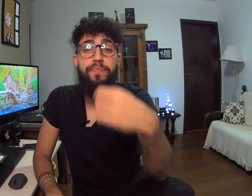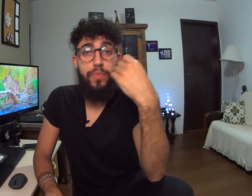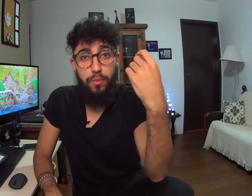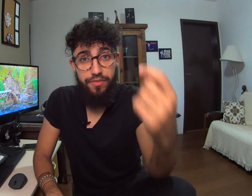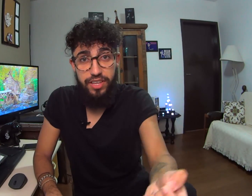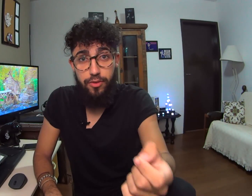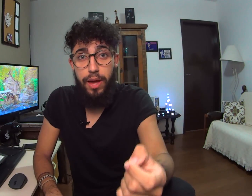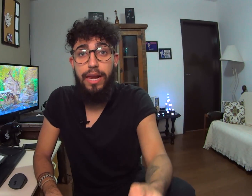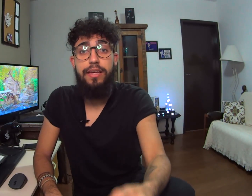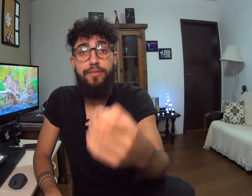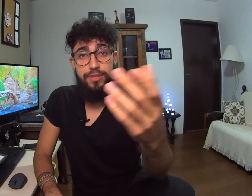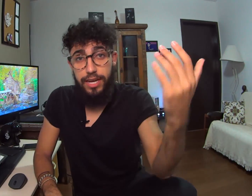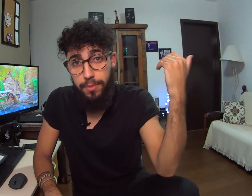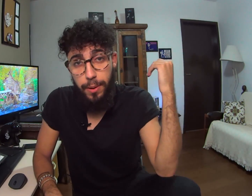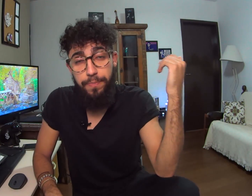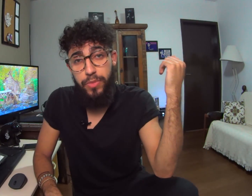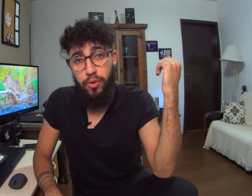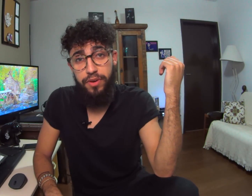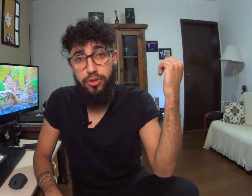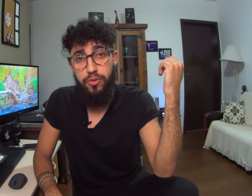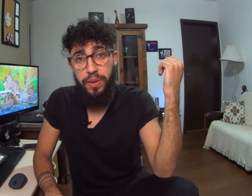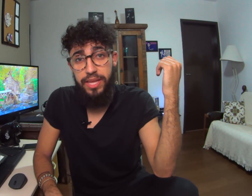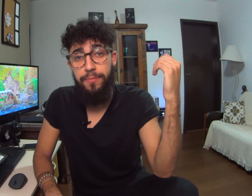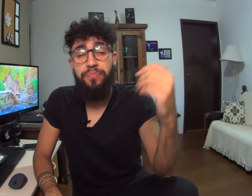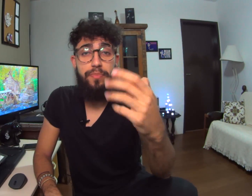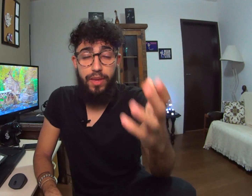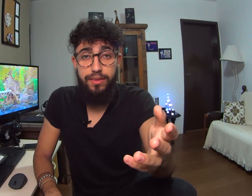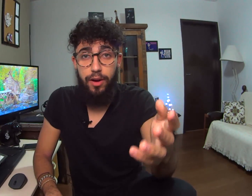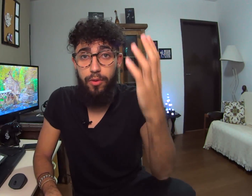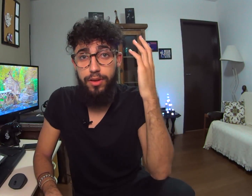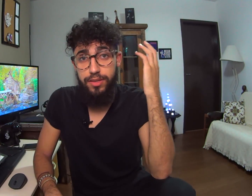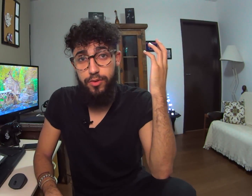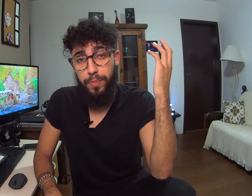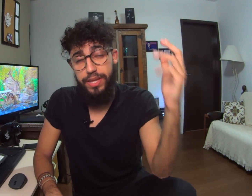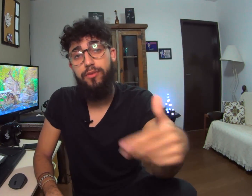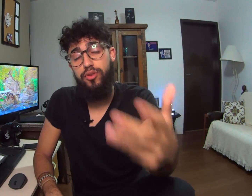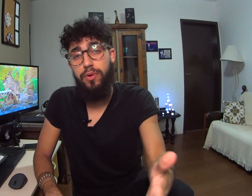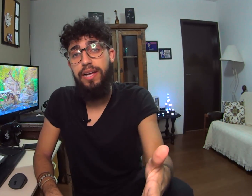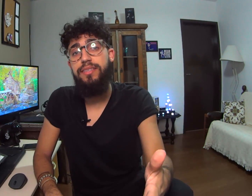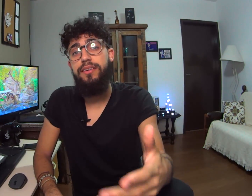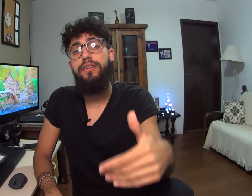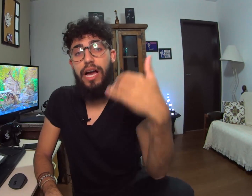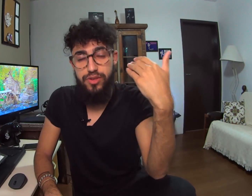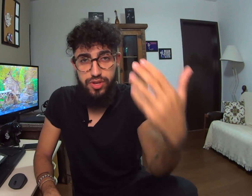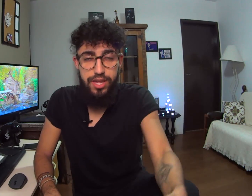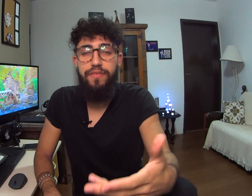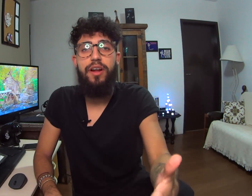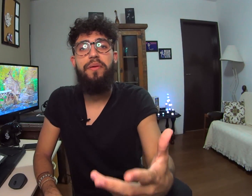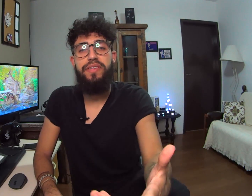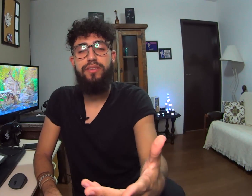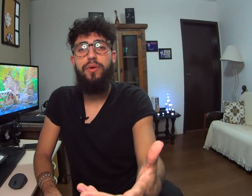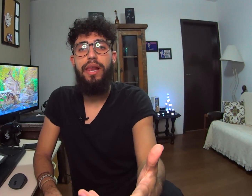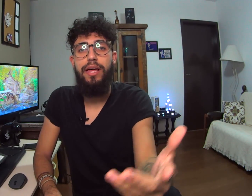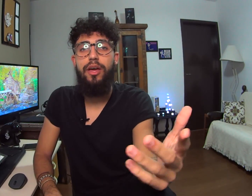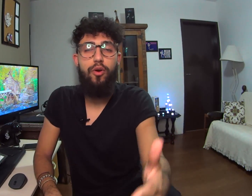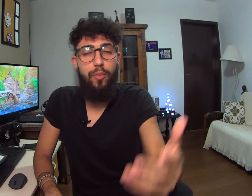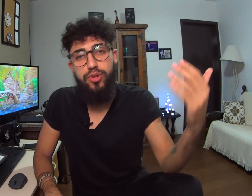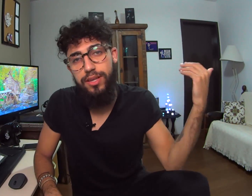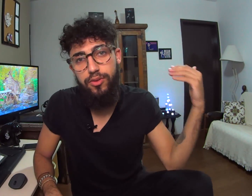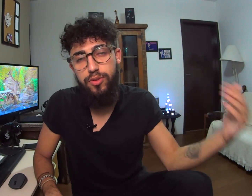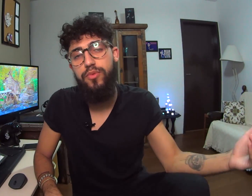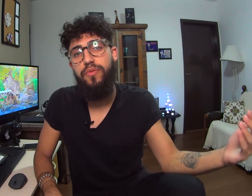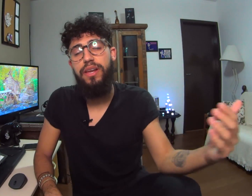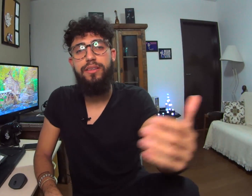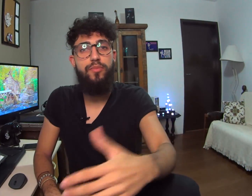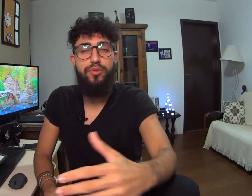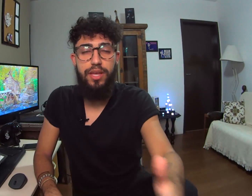país vire uma Venezuela. Você lembra do governo do PT? Então, se o PT continuasse, a gente ia virar uma Venezuela, como